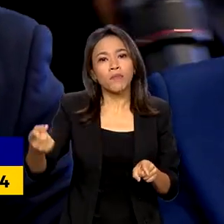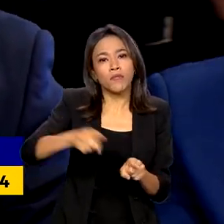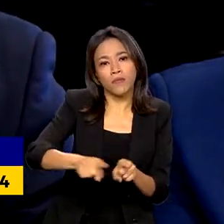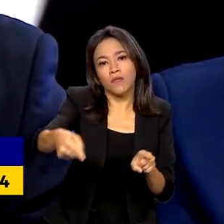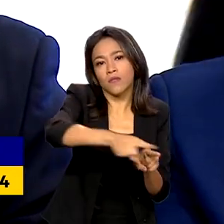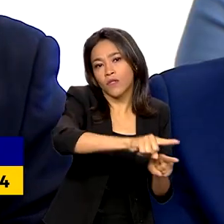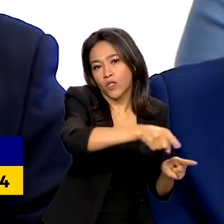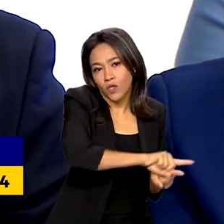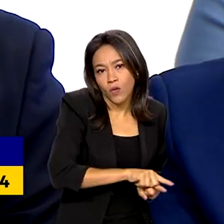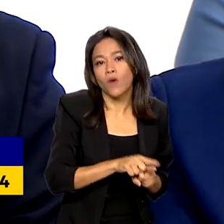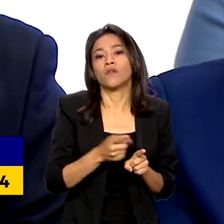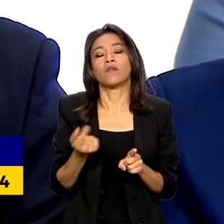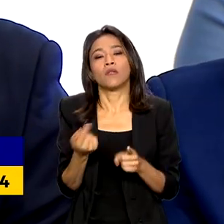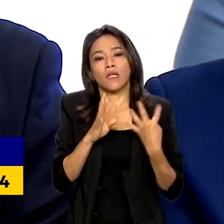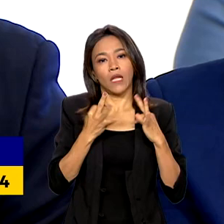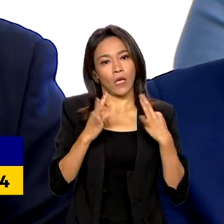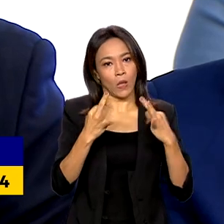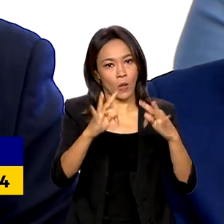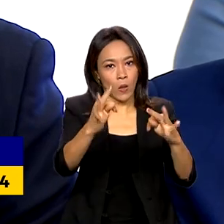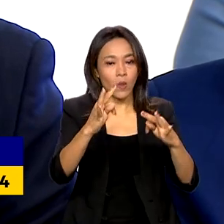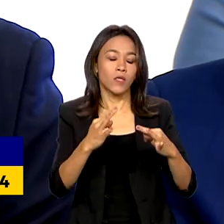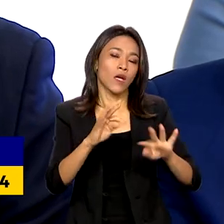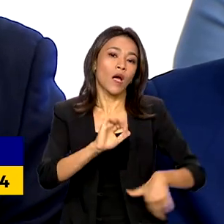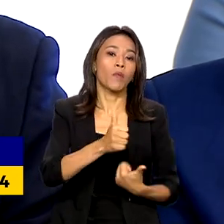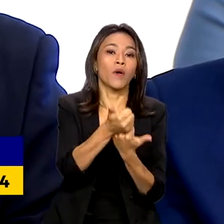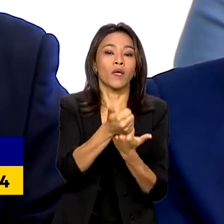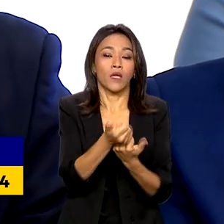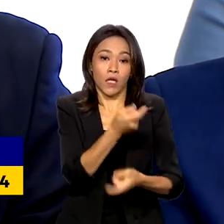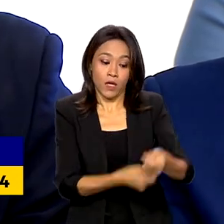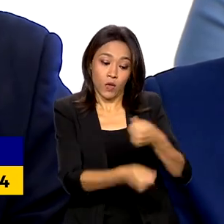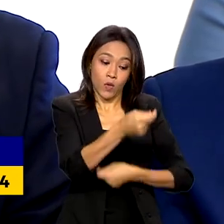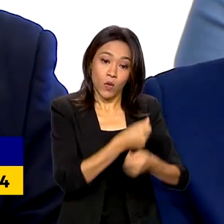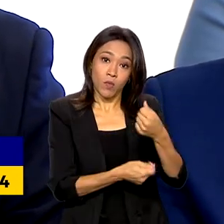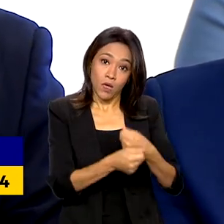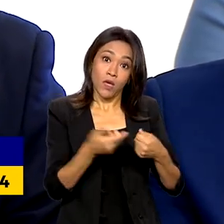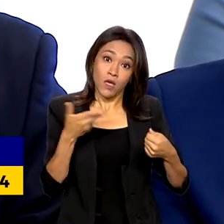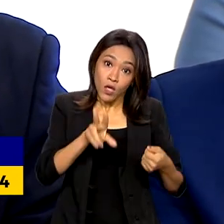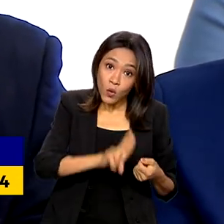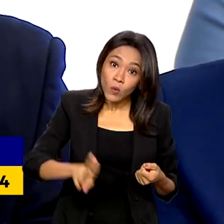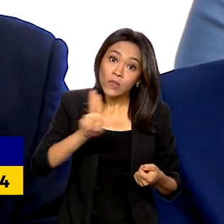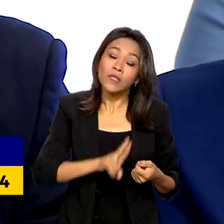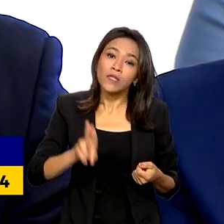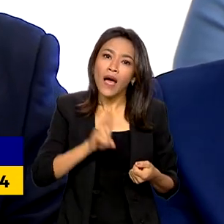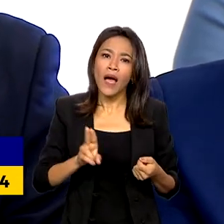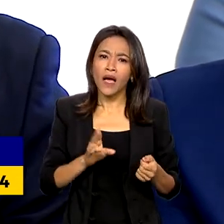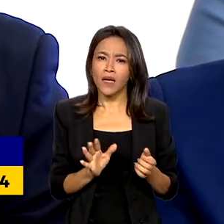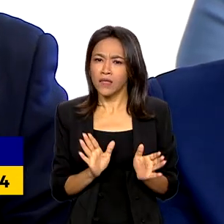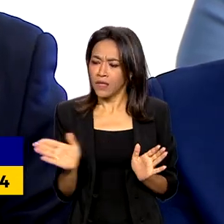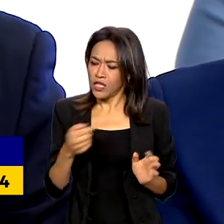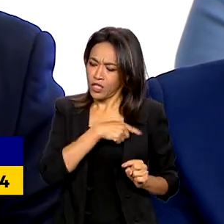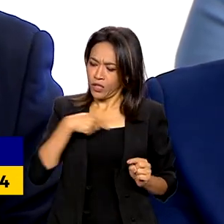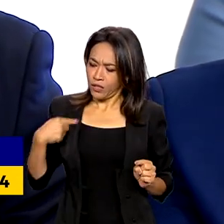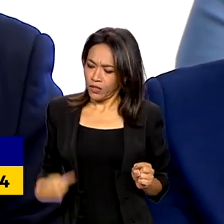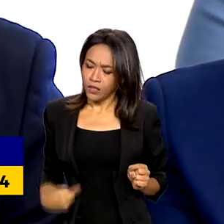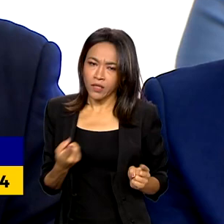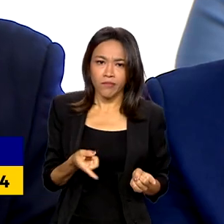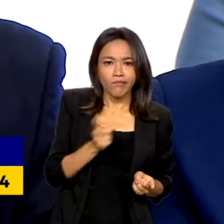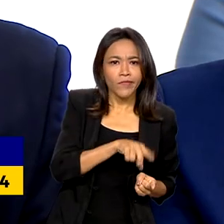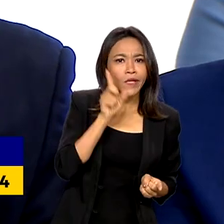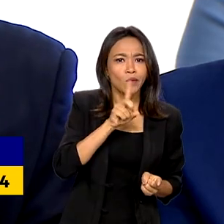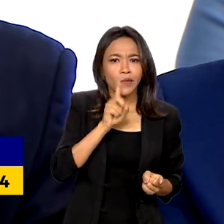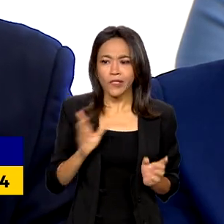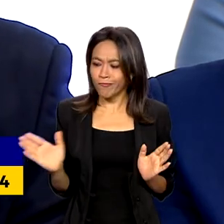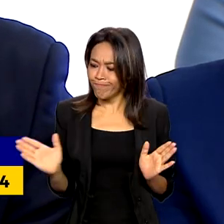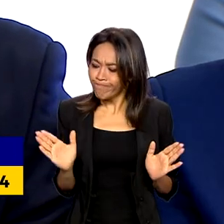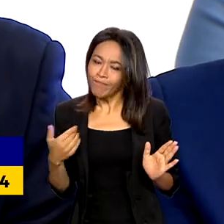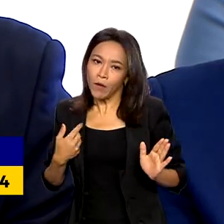com todas as partes, com as economias mais desenvolvidas do planeta. E usar essa bipolaridade China e Estados Unidos para a gente adensar